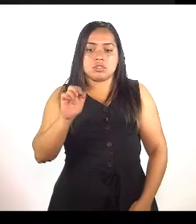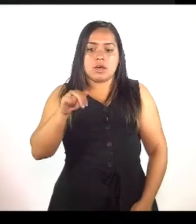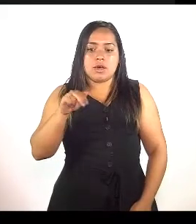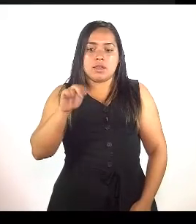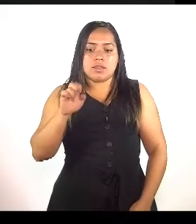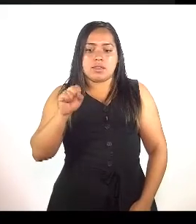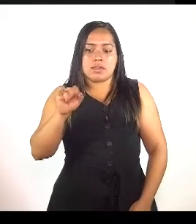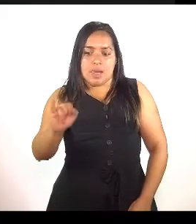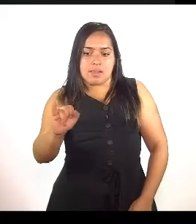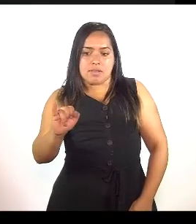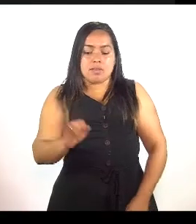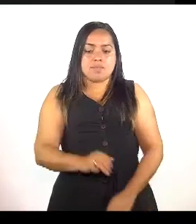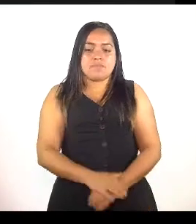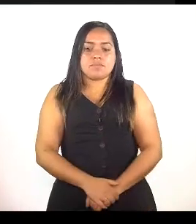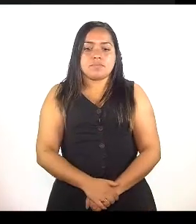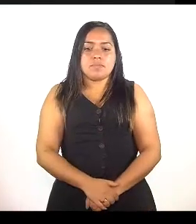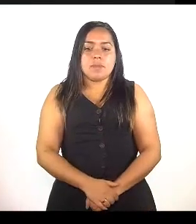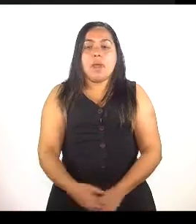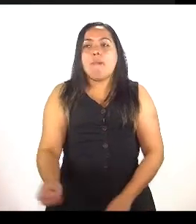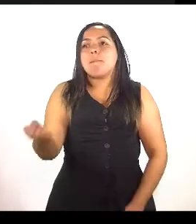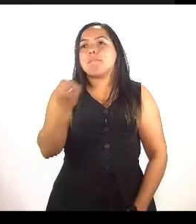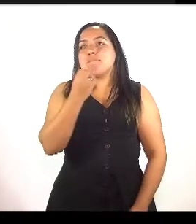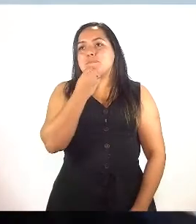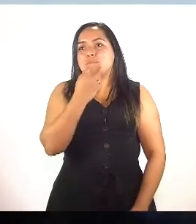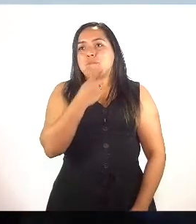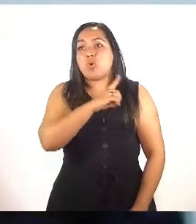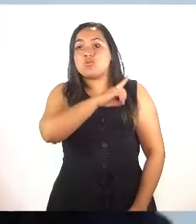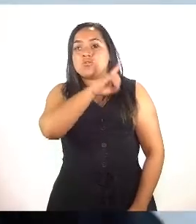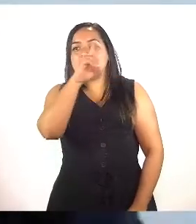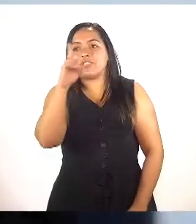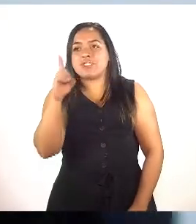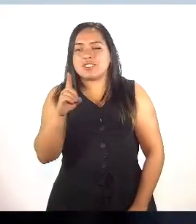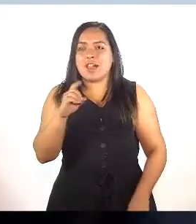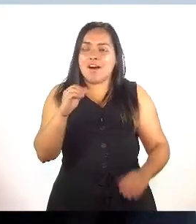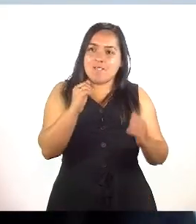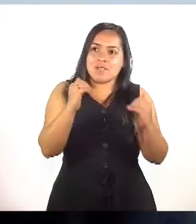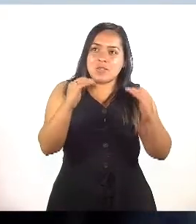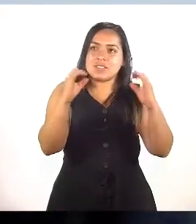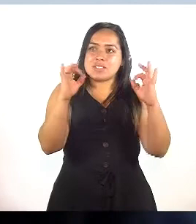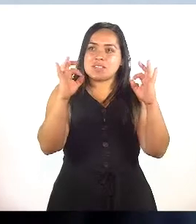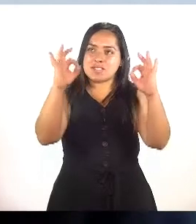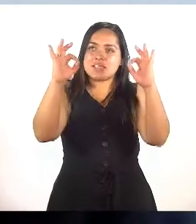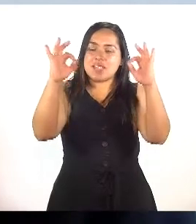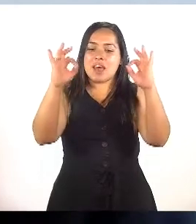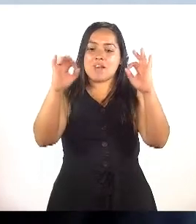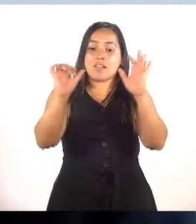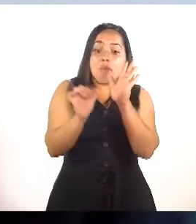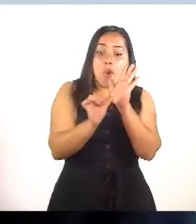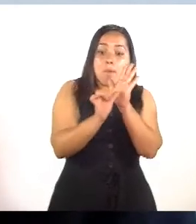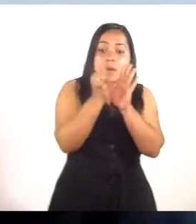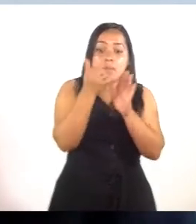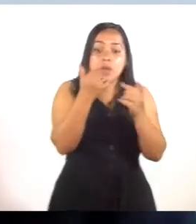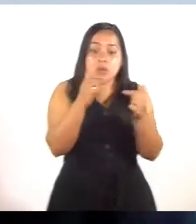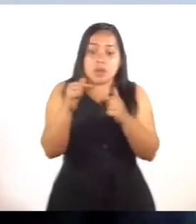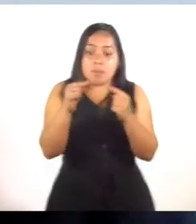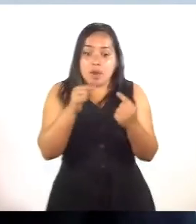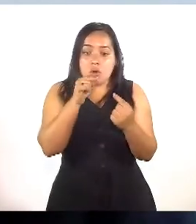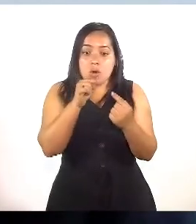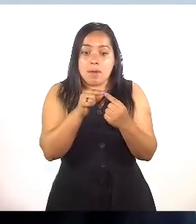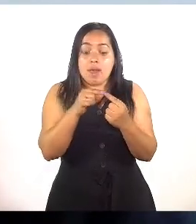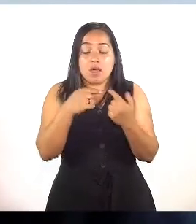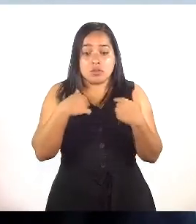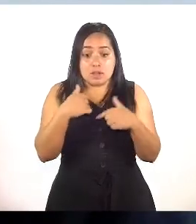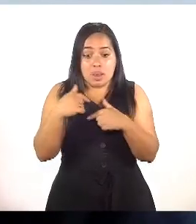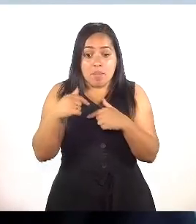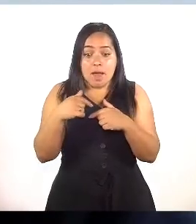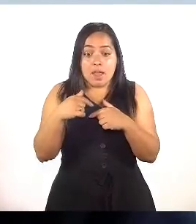Bom dia, Vossa Excelência. Meu primeiro emprego relacionado à área foi como técnico de eletromecânica. Eu me